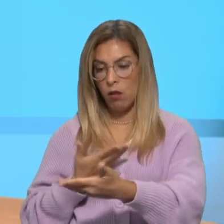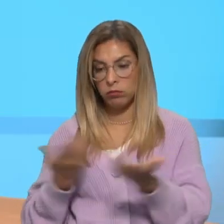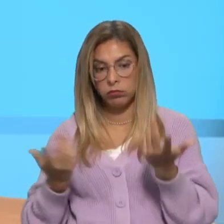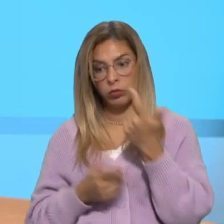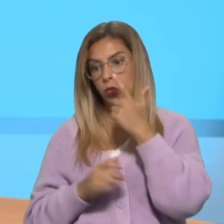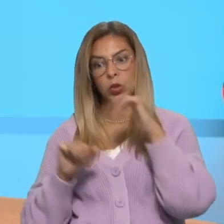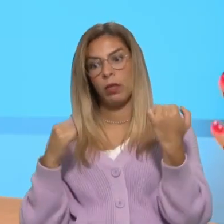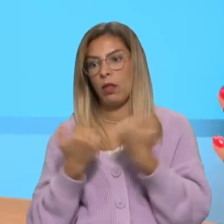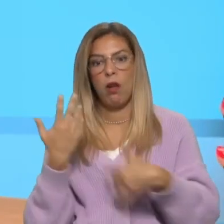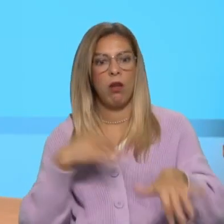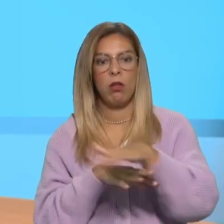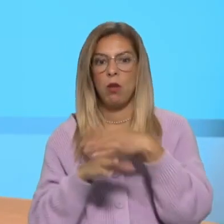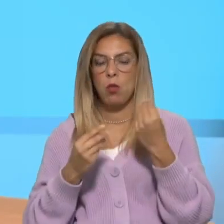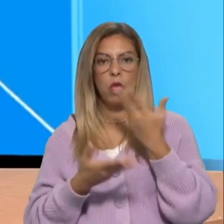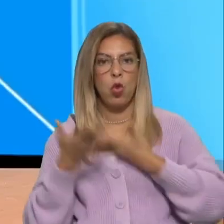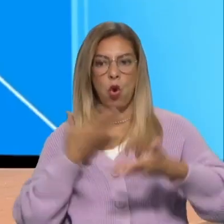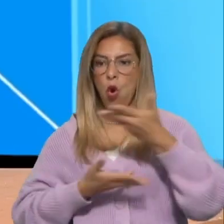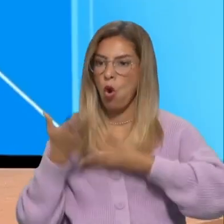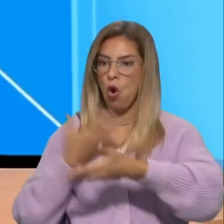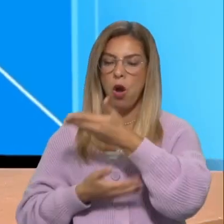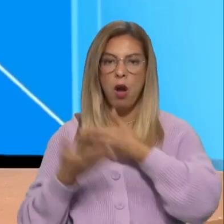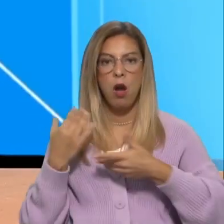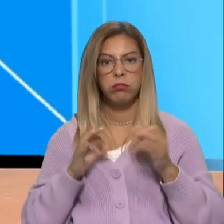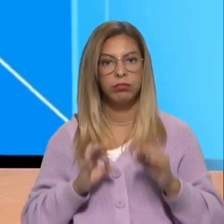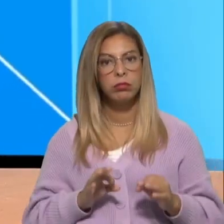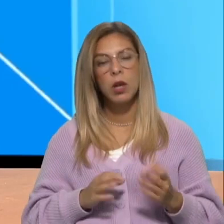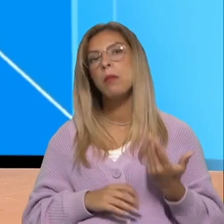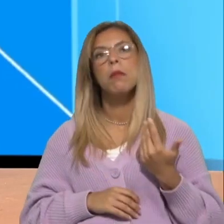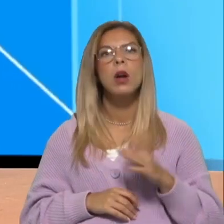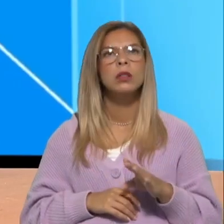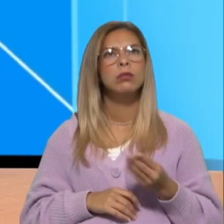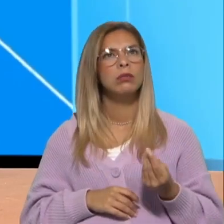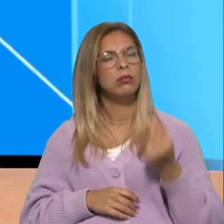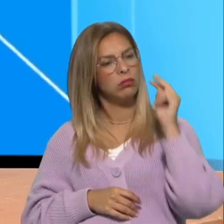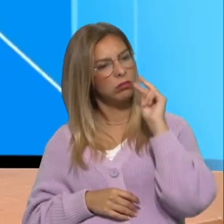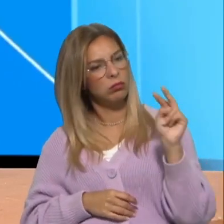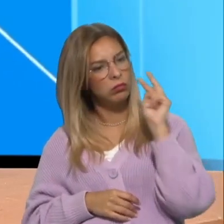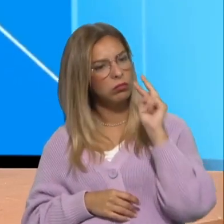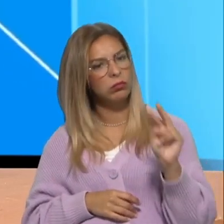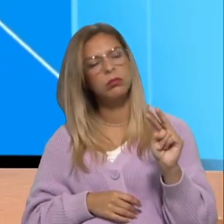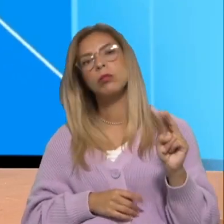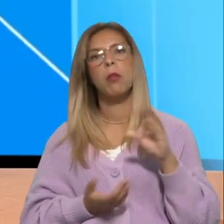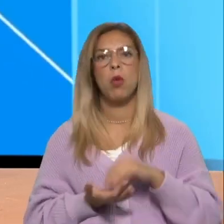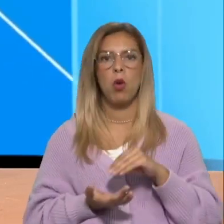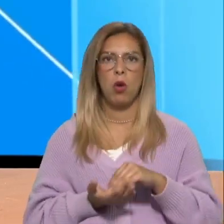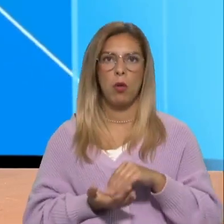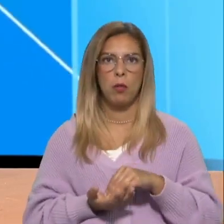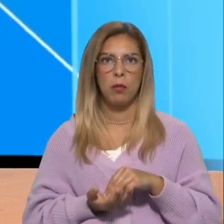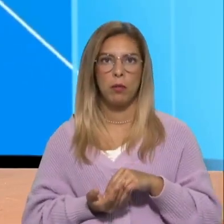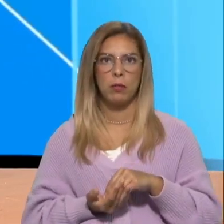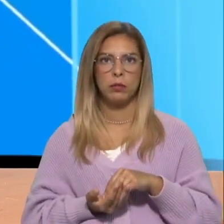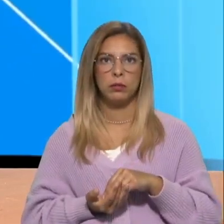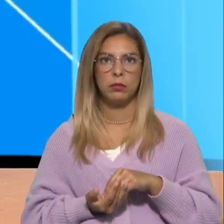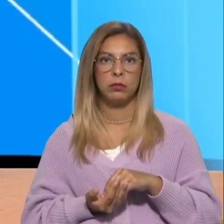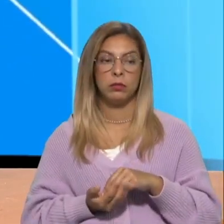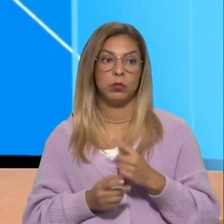troca há muitos anos, há muitos milénios. E, portanto, nós olhamos o pobre, nomeadamente neste caso,